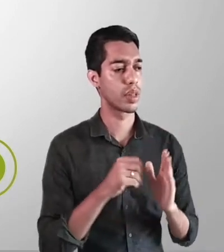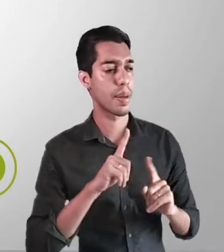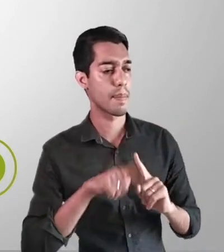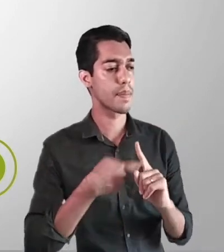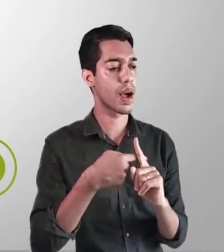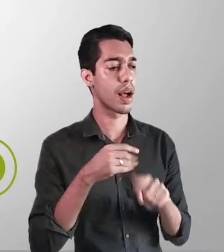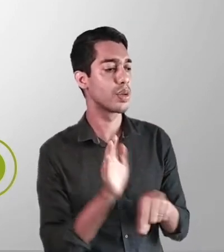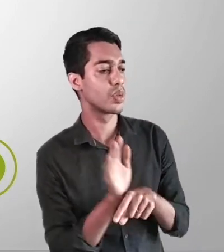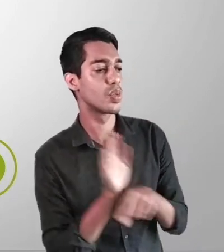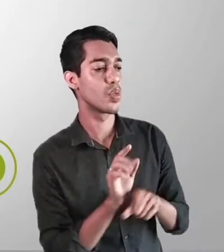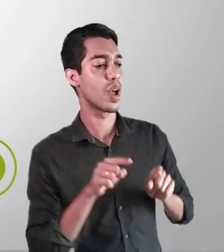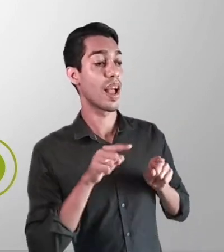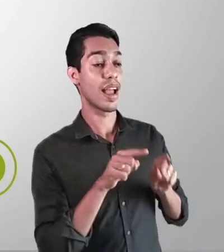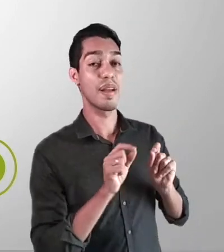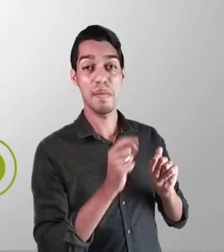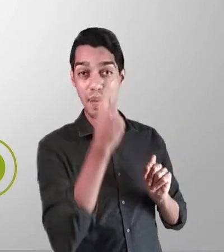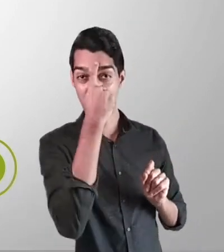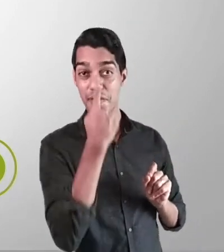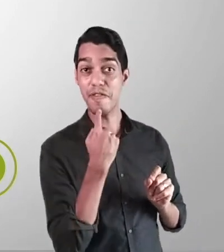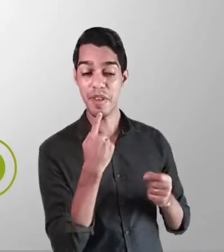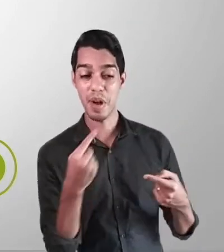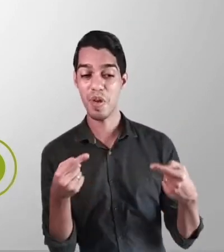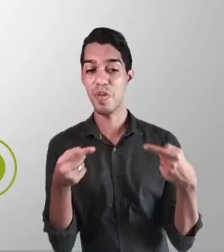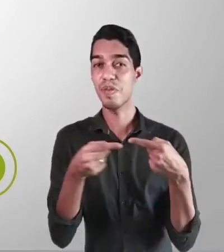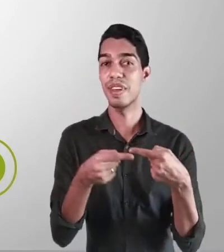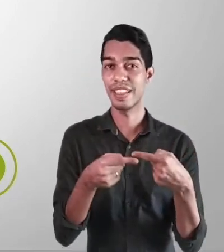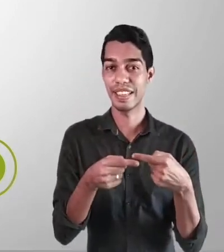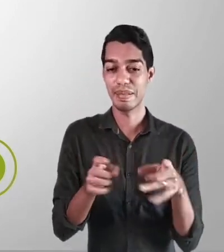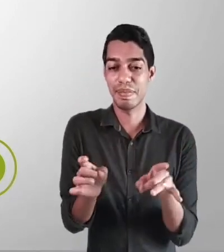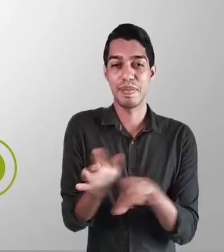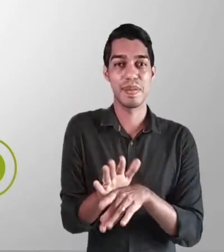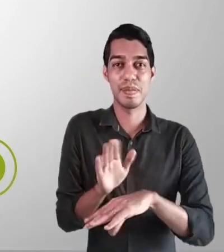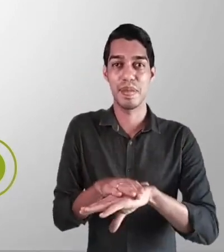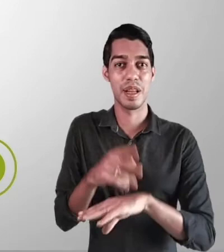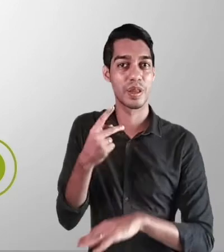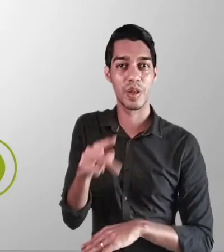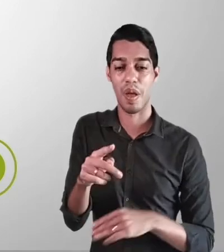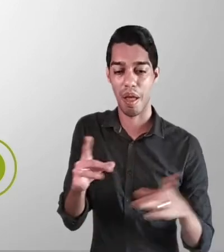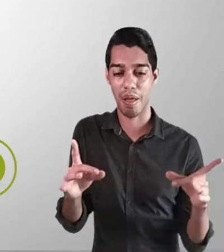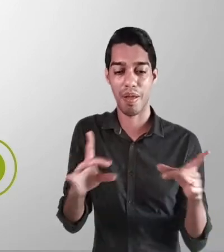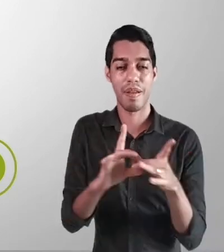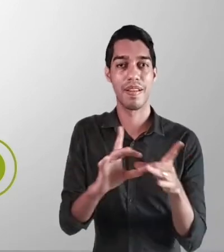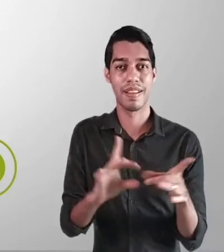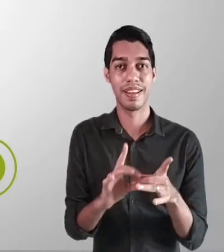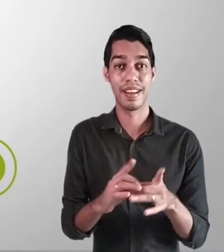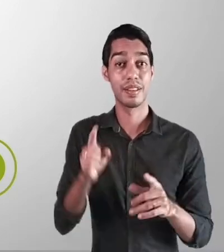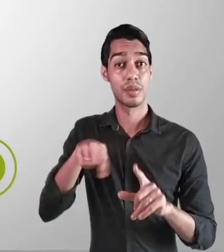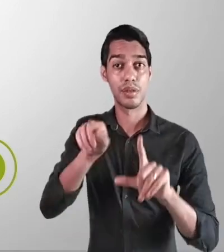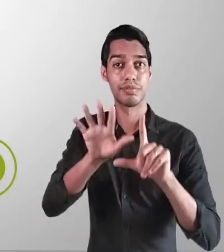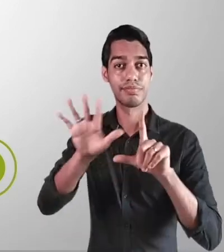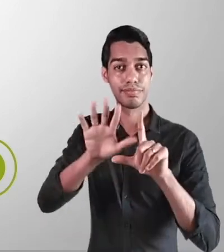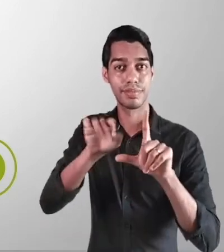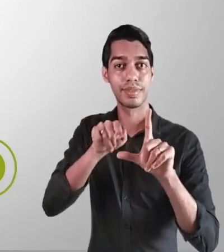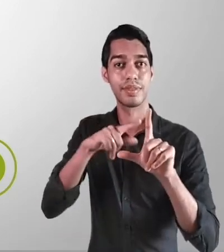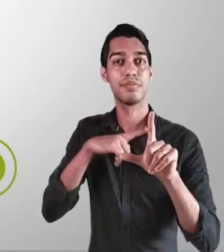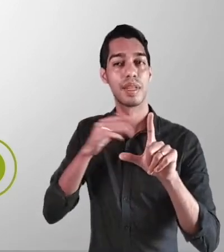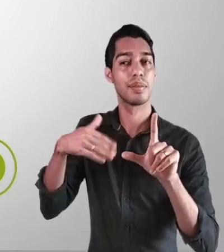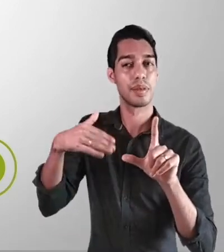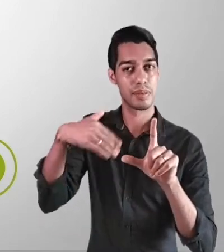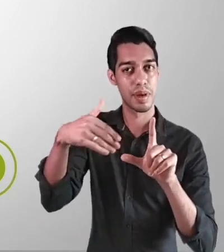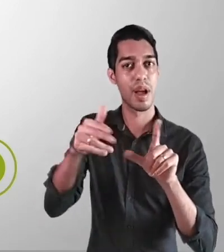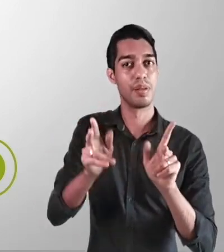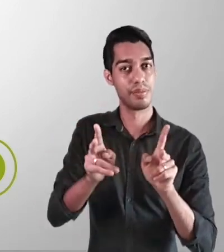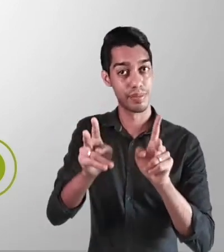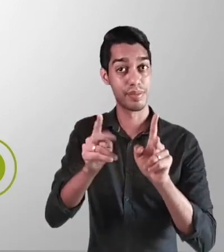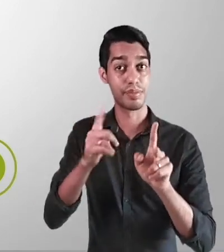expandir ao longo do tempo, nós vamos prosseguir com essa plataforma nos próximos anos. Tudo a ideia é